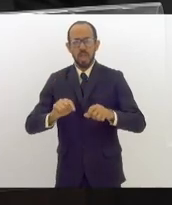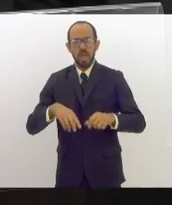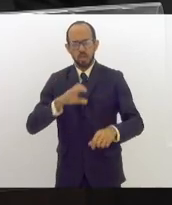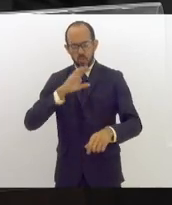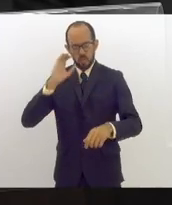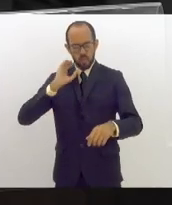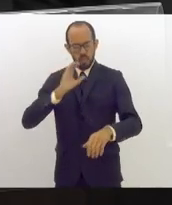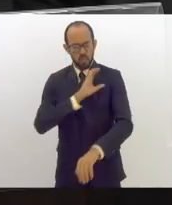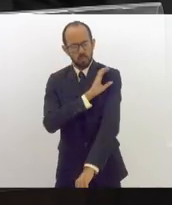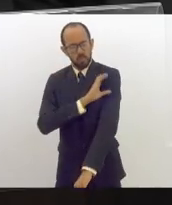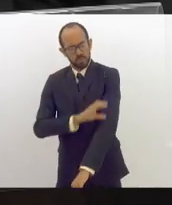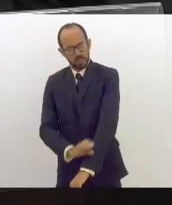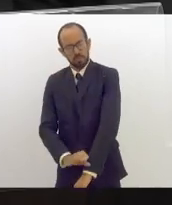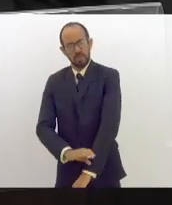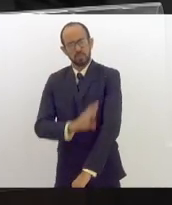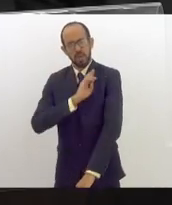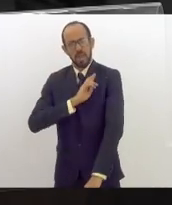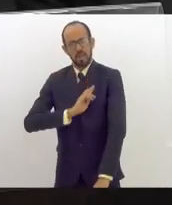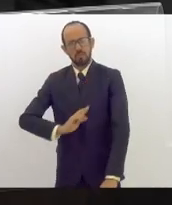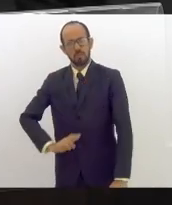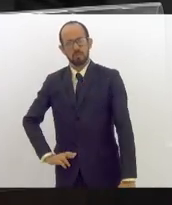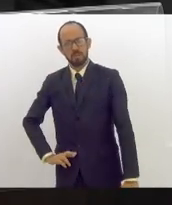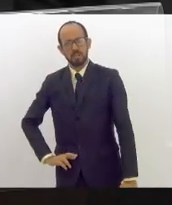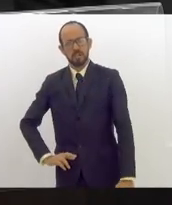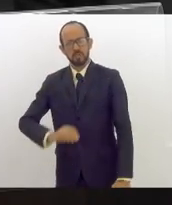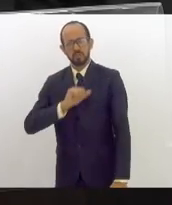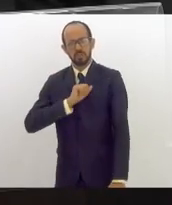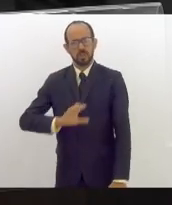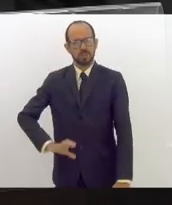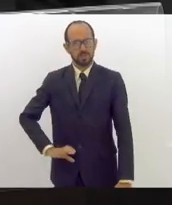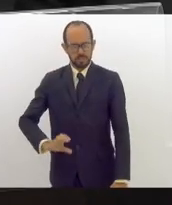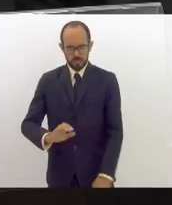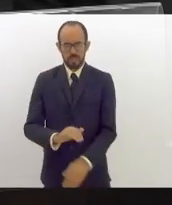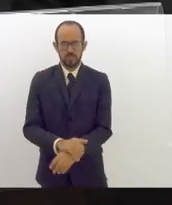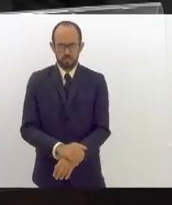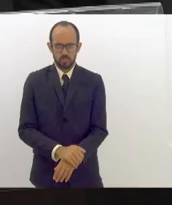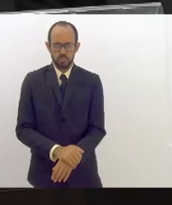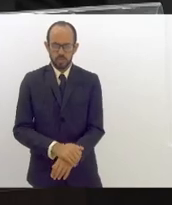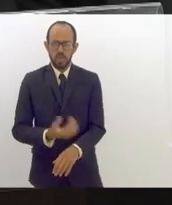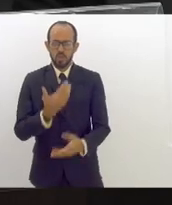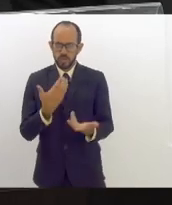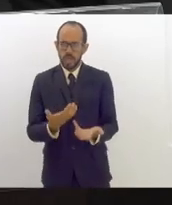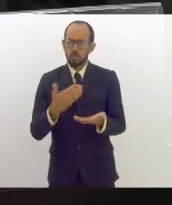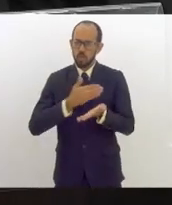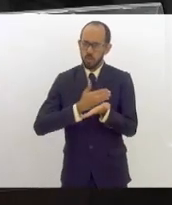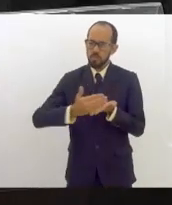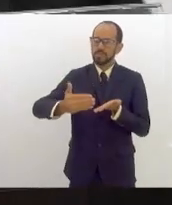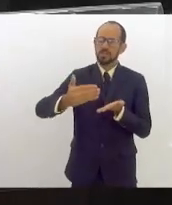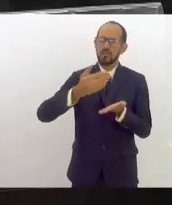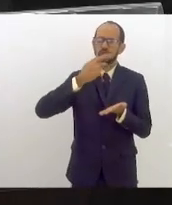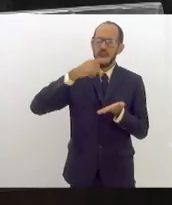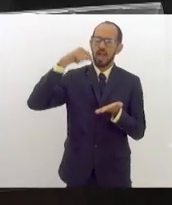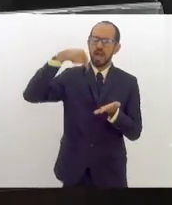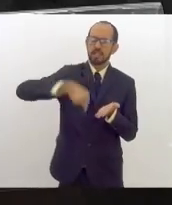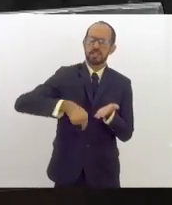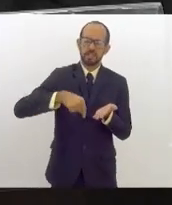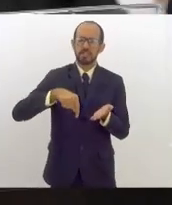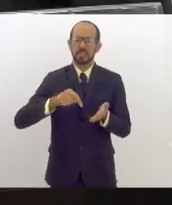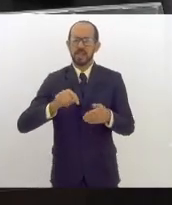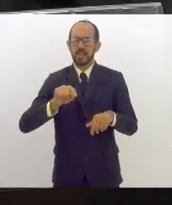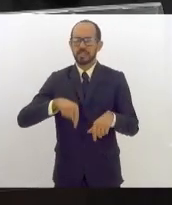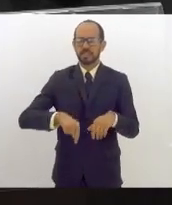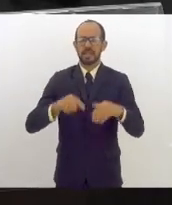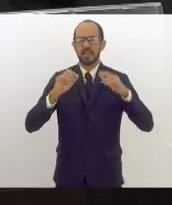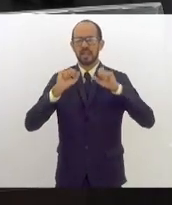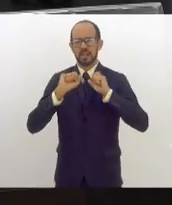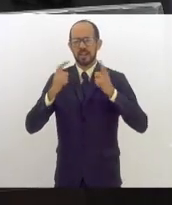do presidente André siberiano eu quero aqui começar a minha fala dizendo que esta casa todas as correntes dessa casa